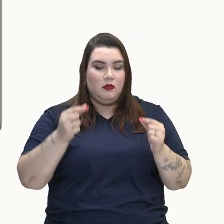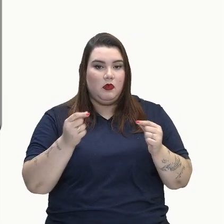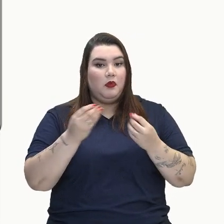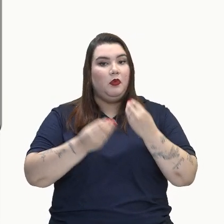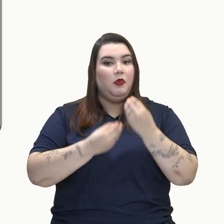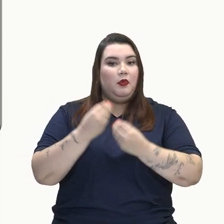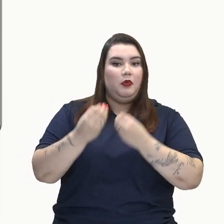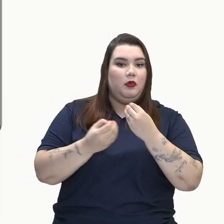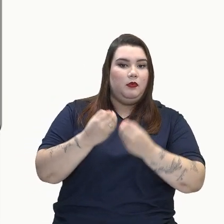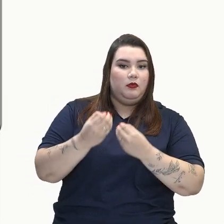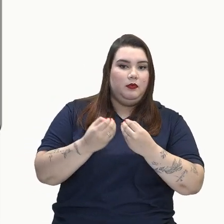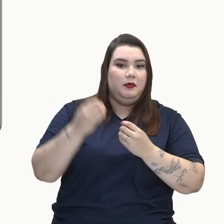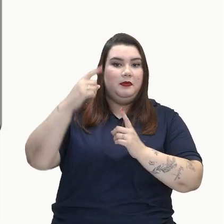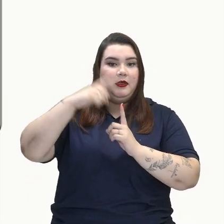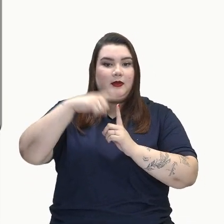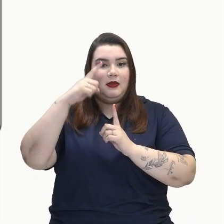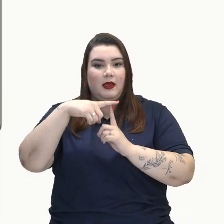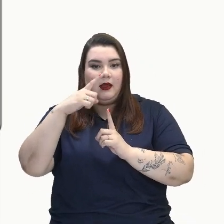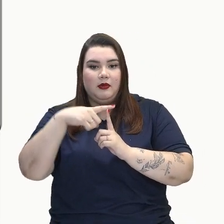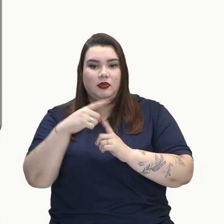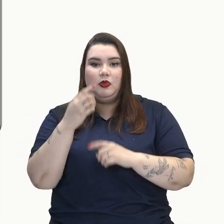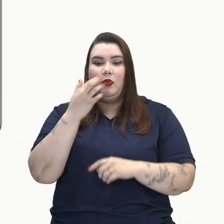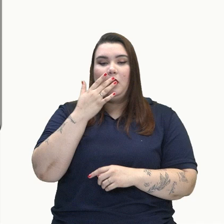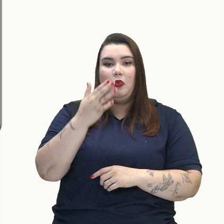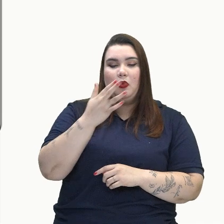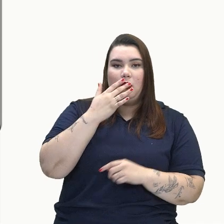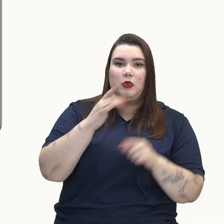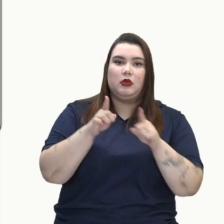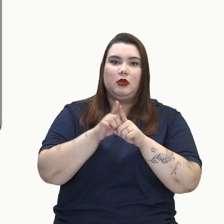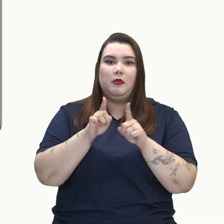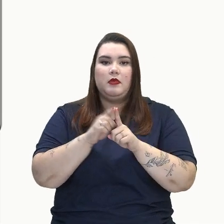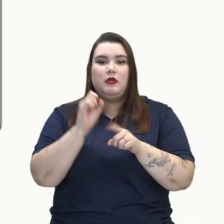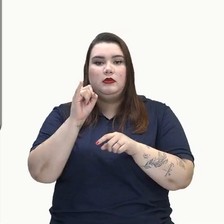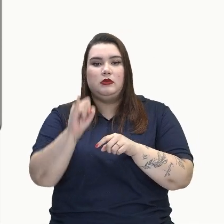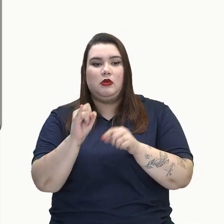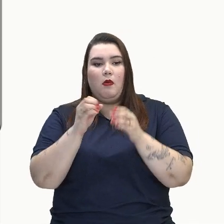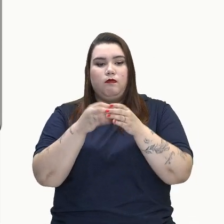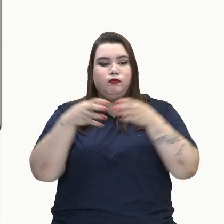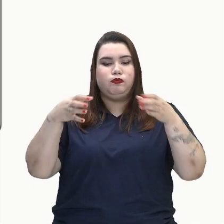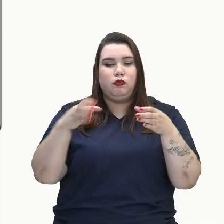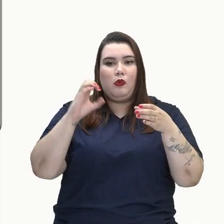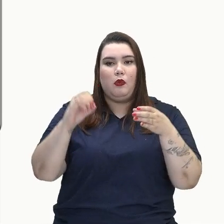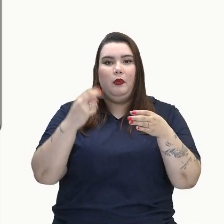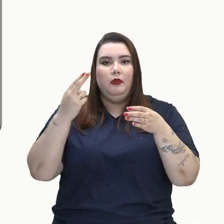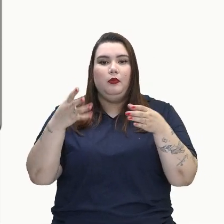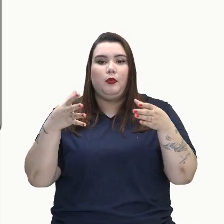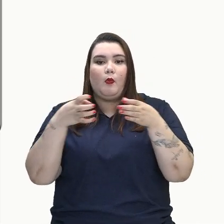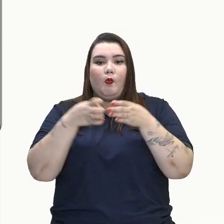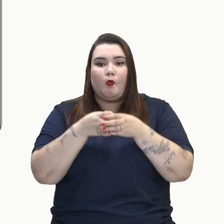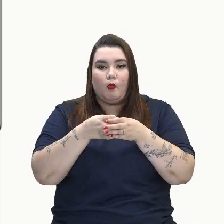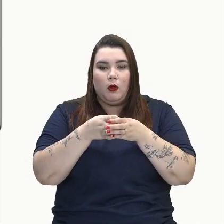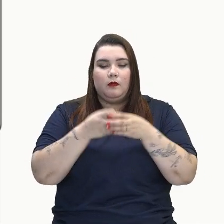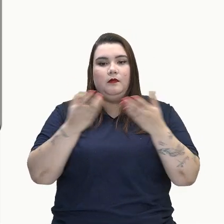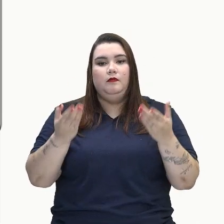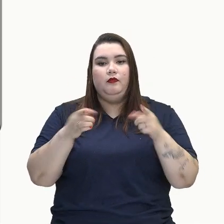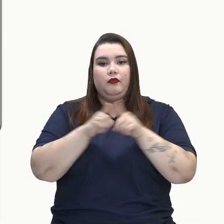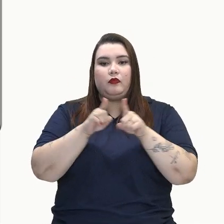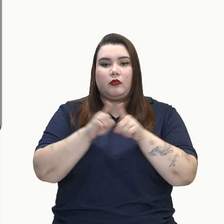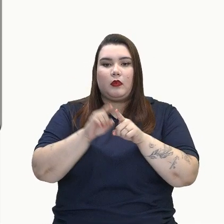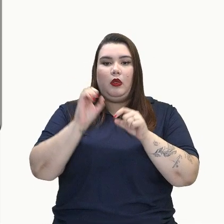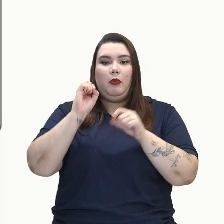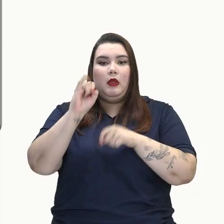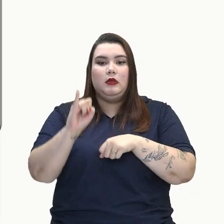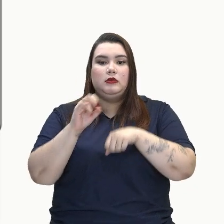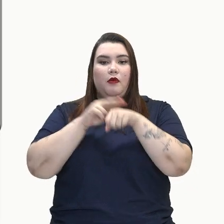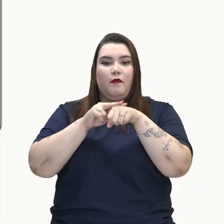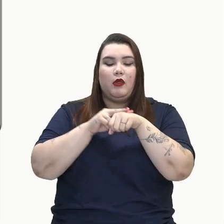à forma da vagem e à cor da vagem e analisou as características das sementes, se elas seriam amarelas ou verdes